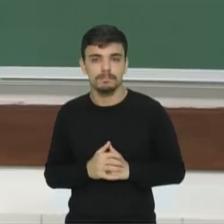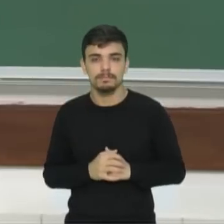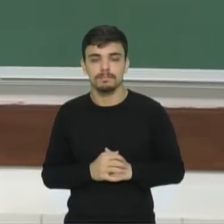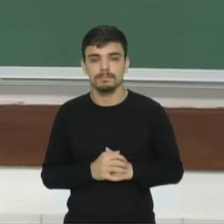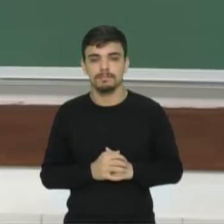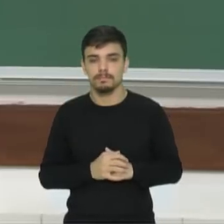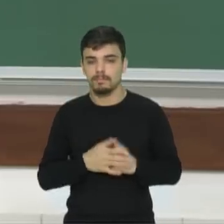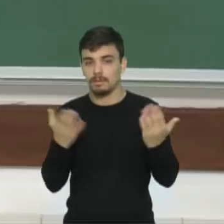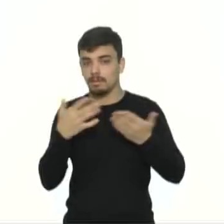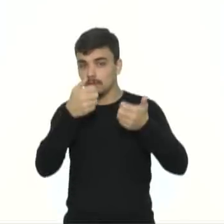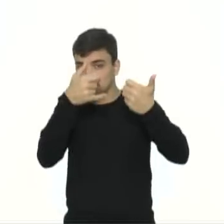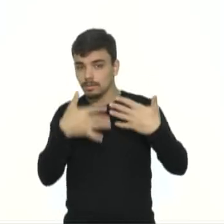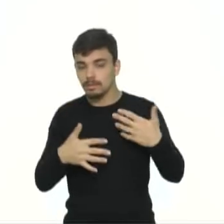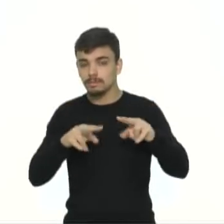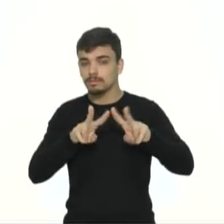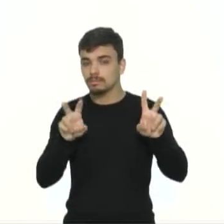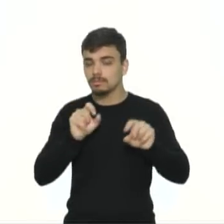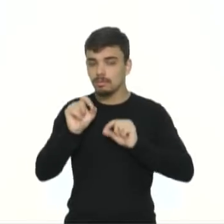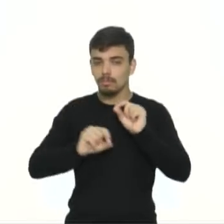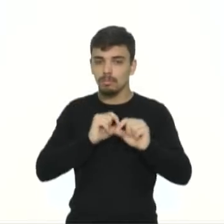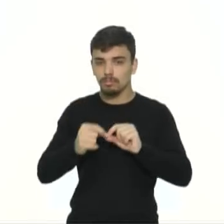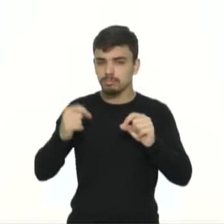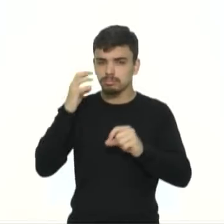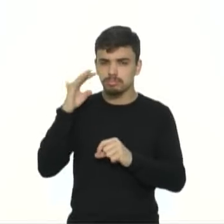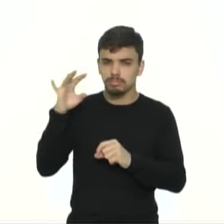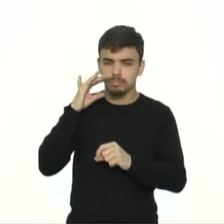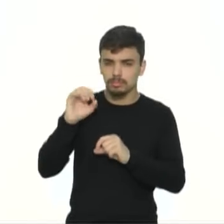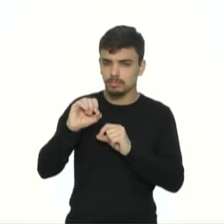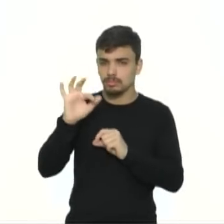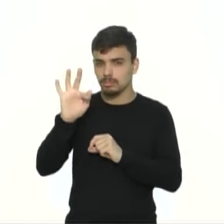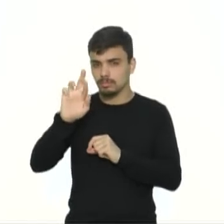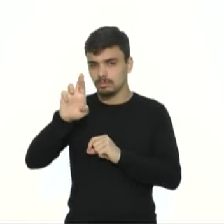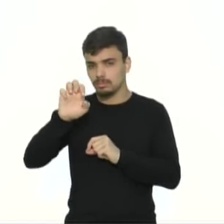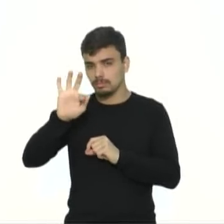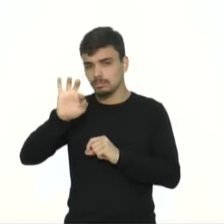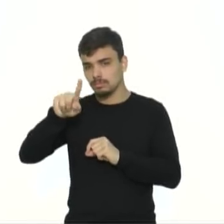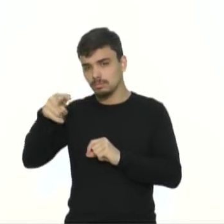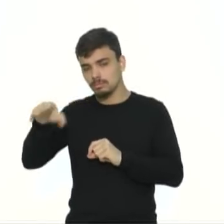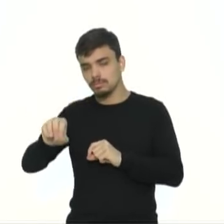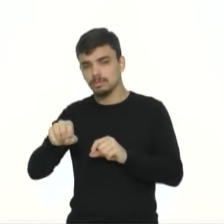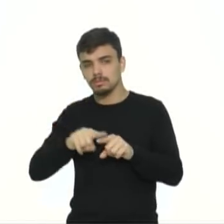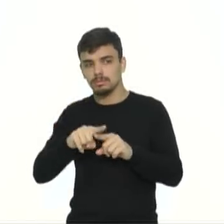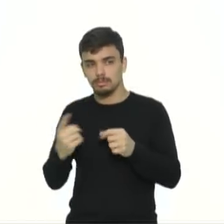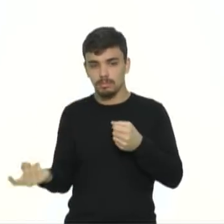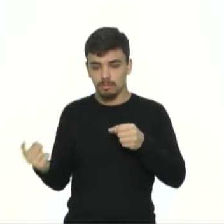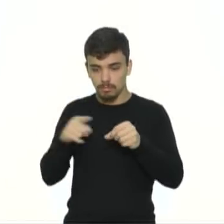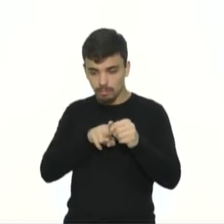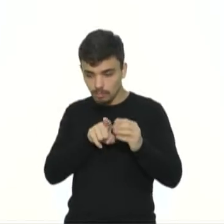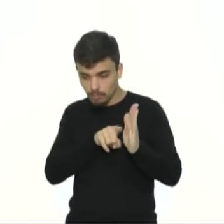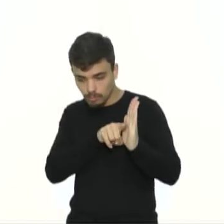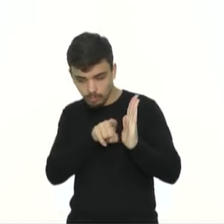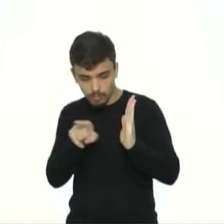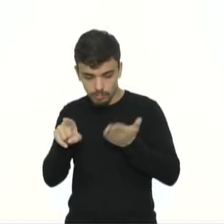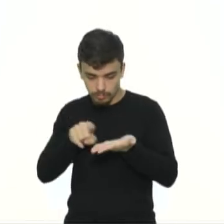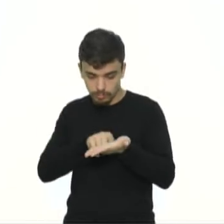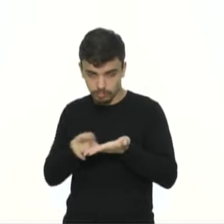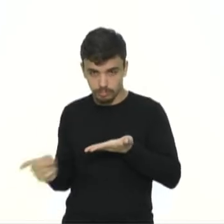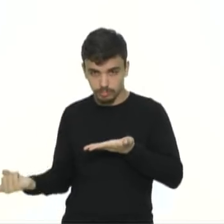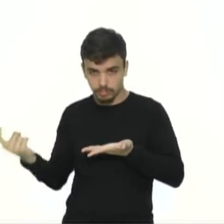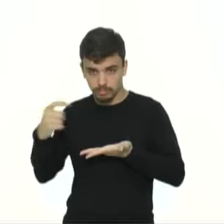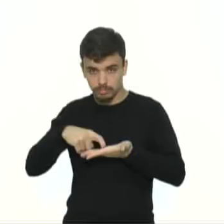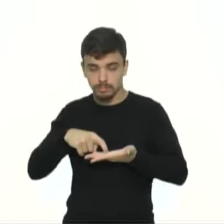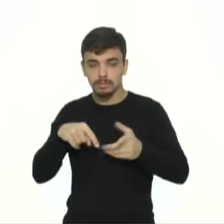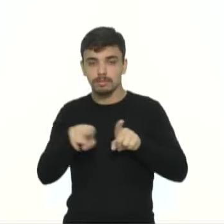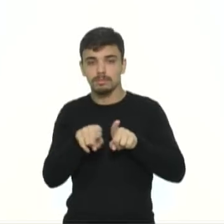A explicação desse fenômeno. Reflexão. Os raios incidem sobre uma superfície e retornam. Se a superfície for